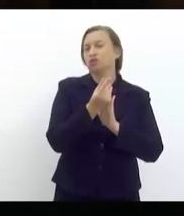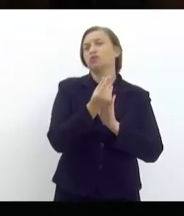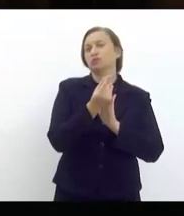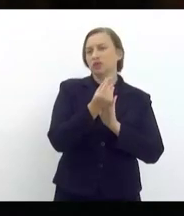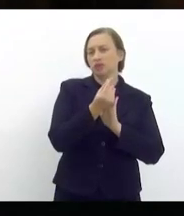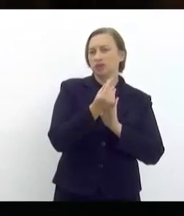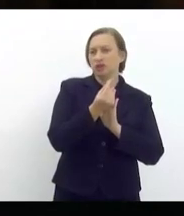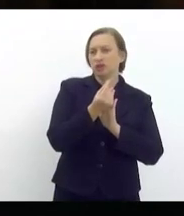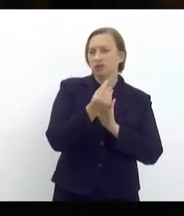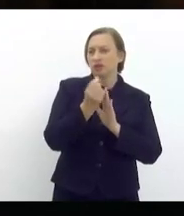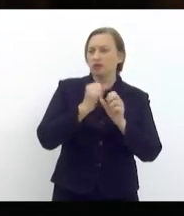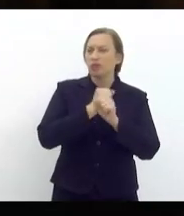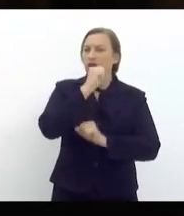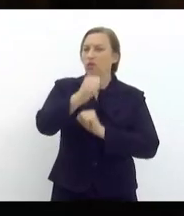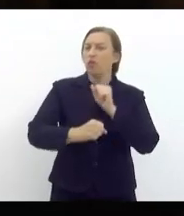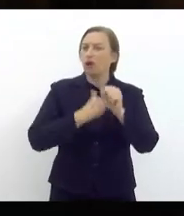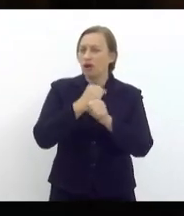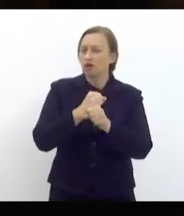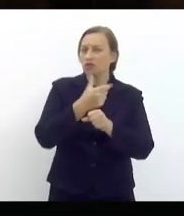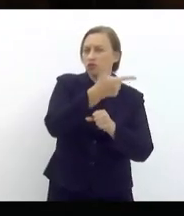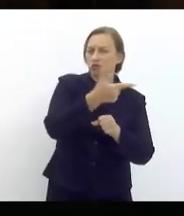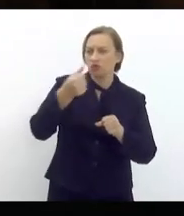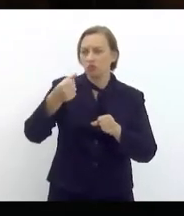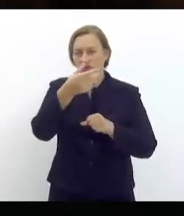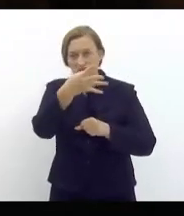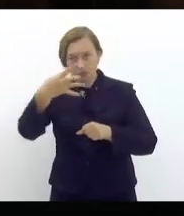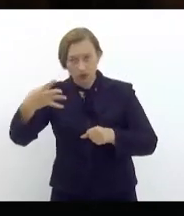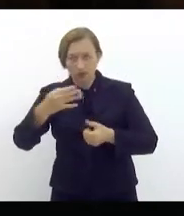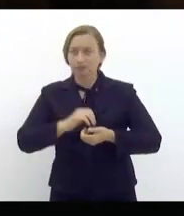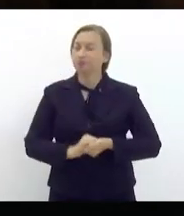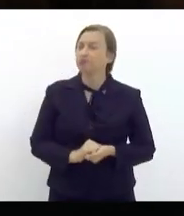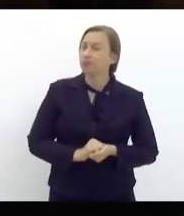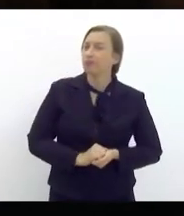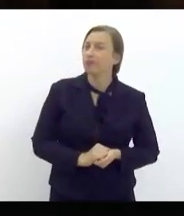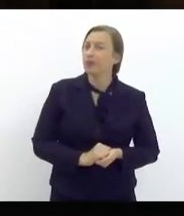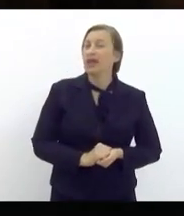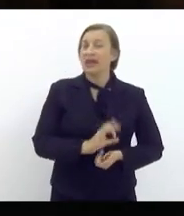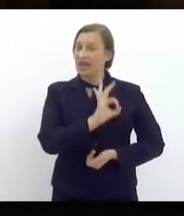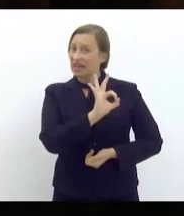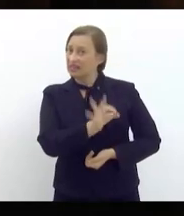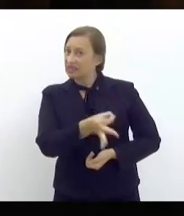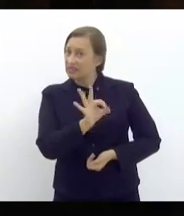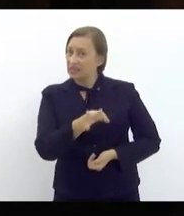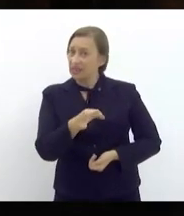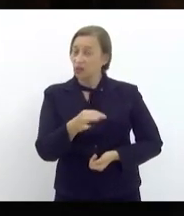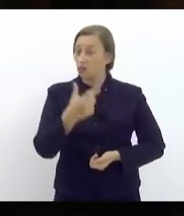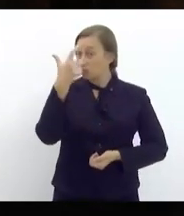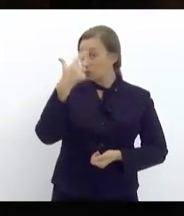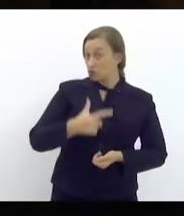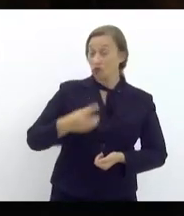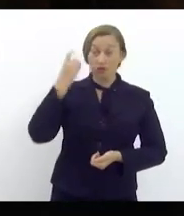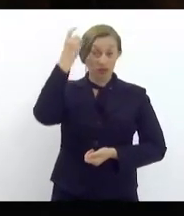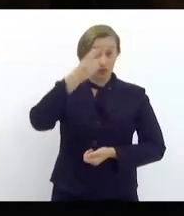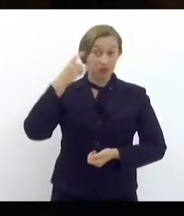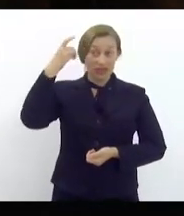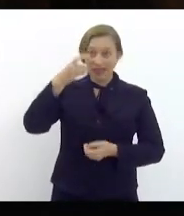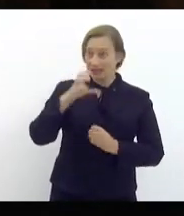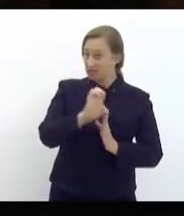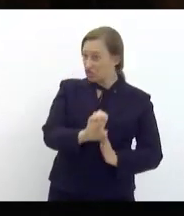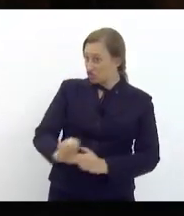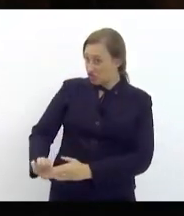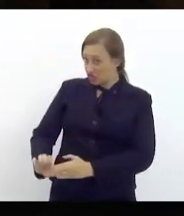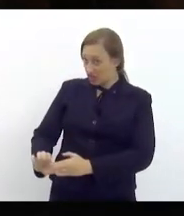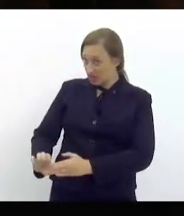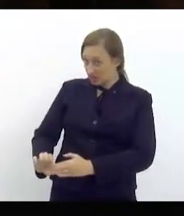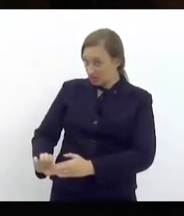para o próximo exercício de 2024. É claro que, como uma deputada de esquerda e